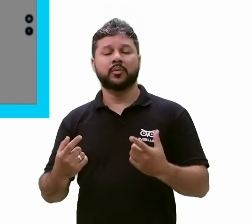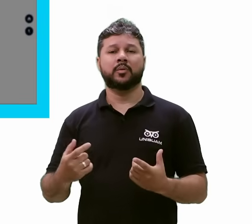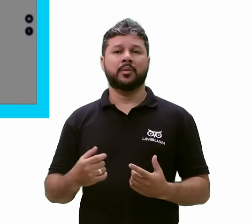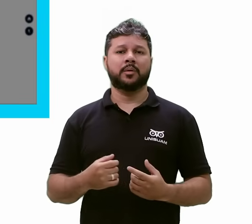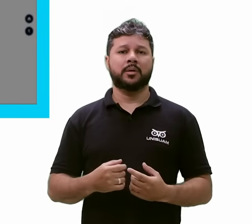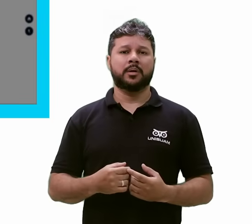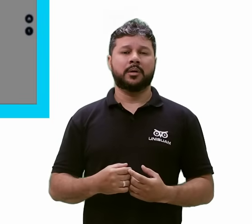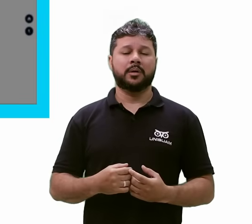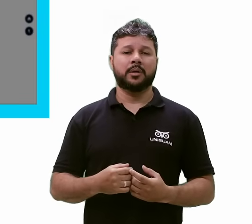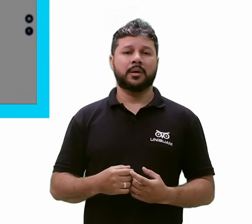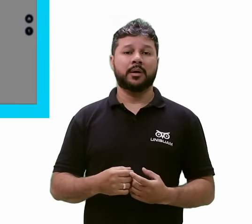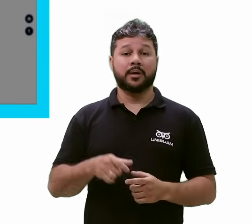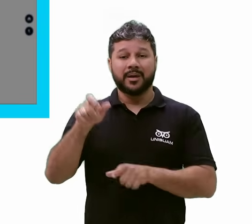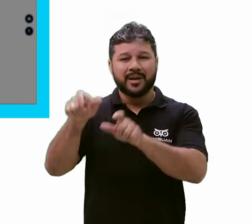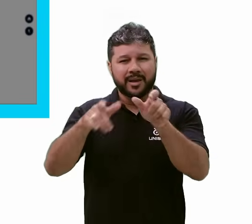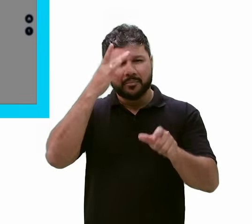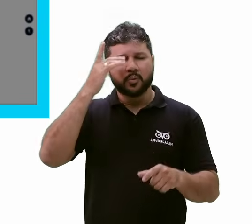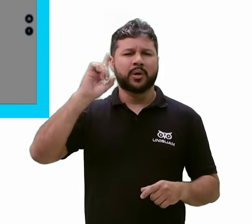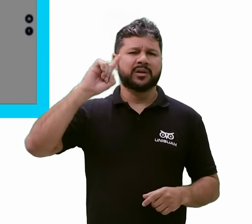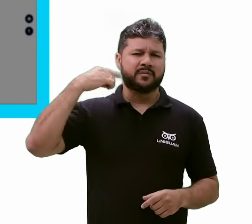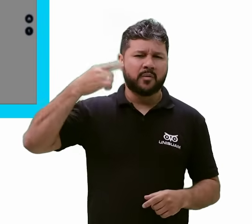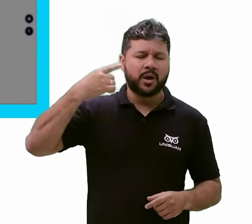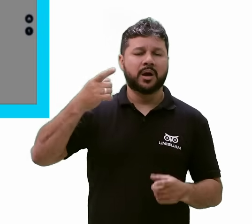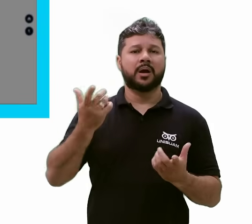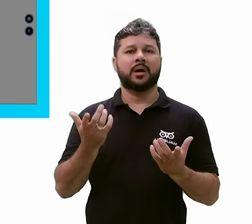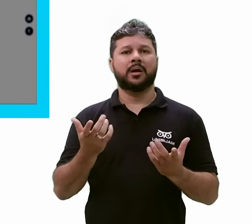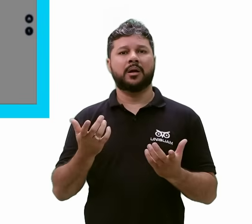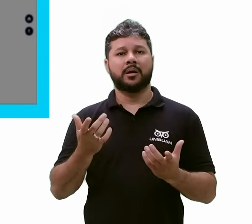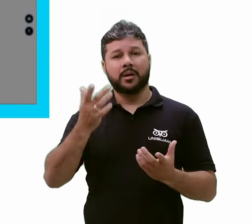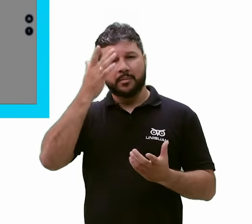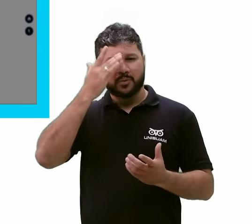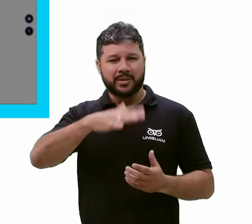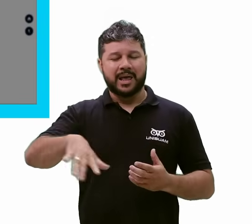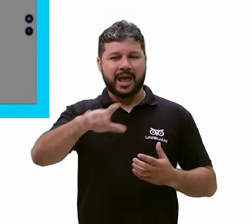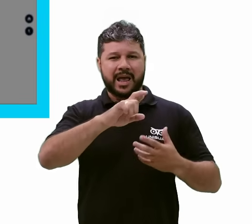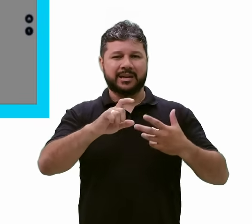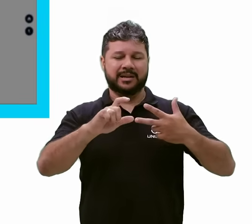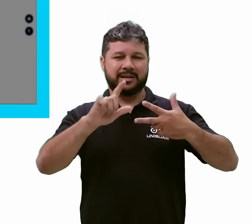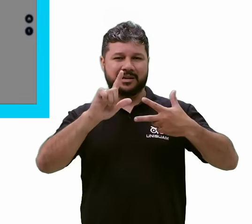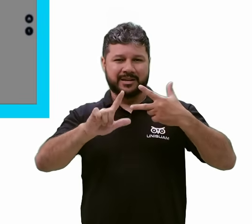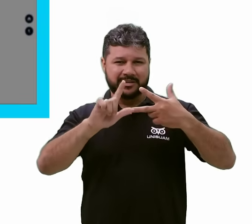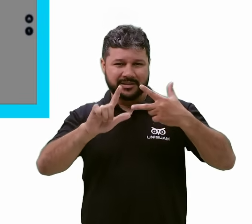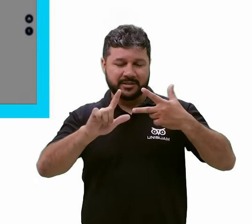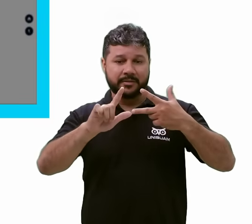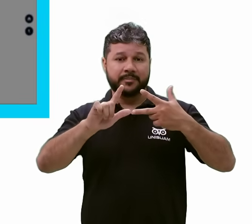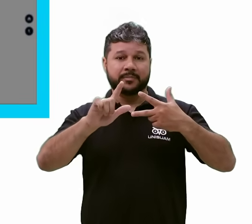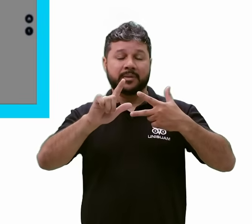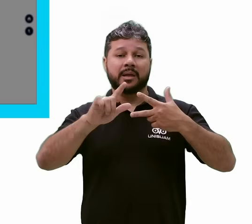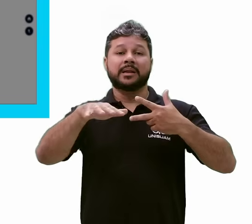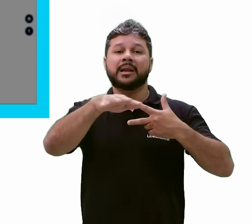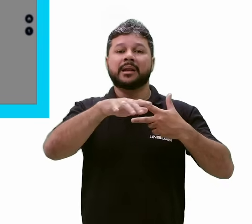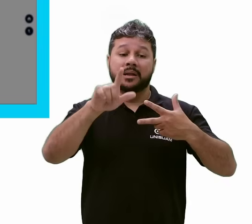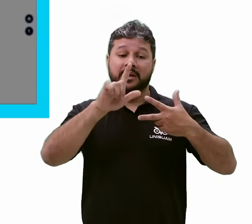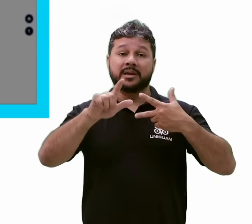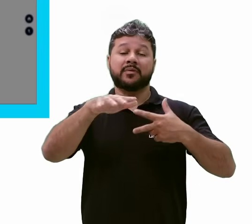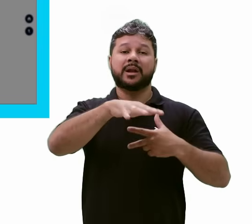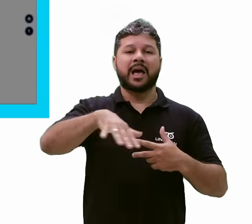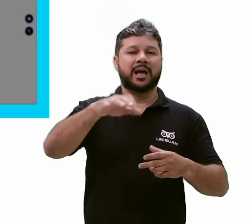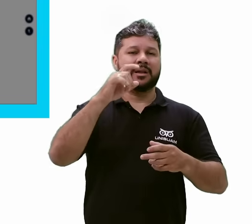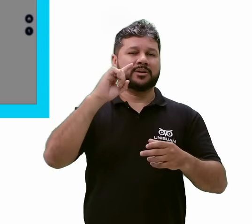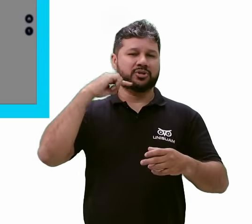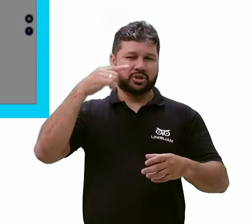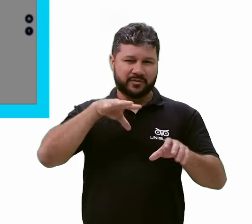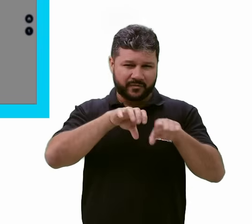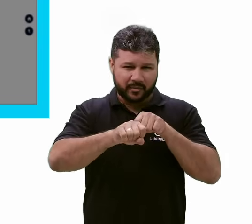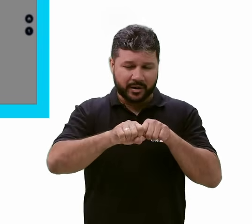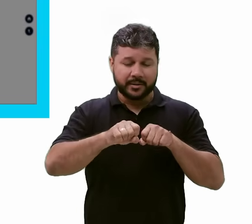políticos e pessoas, advogados, né, pessoas do legislativo, né, pessoas da área